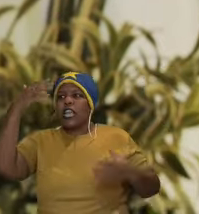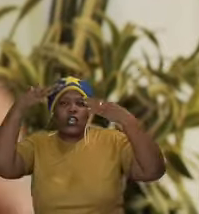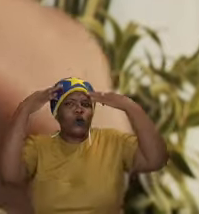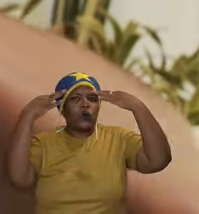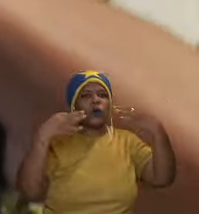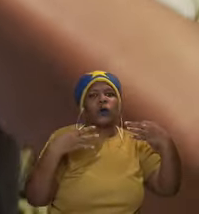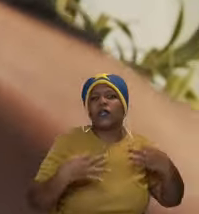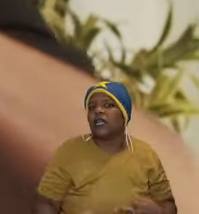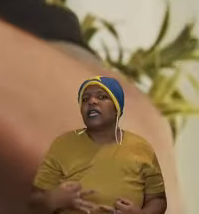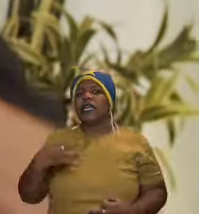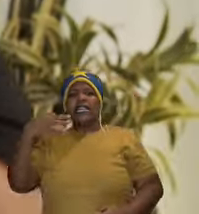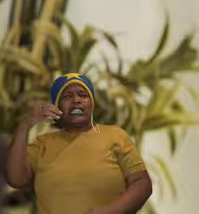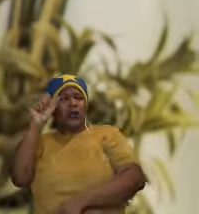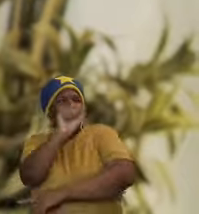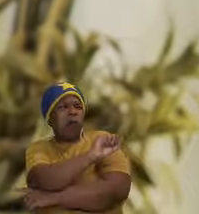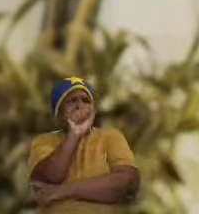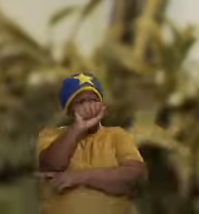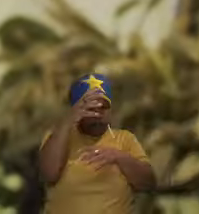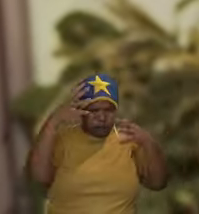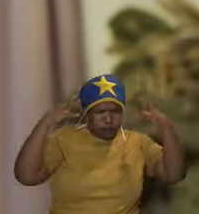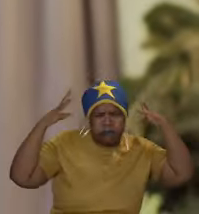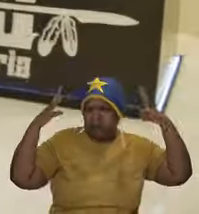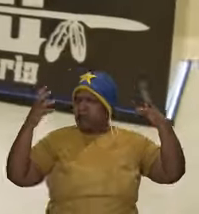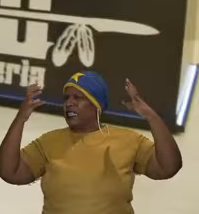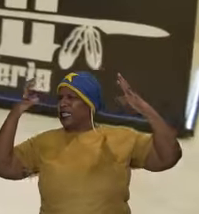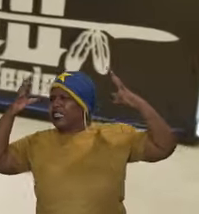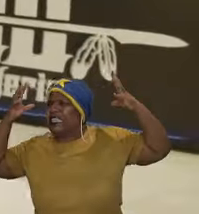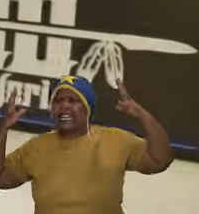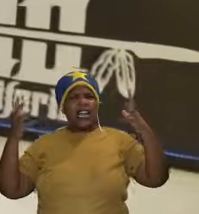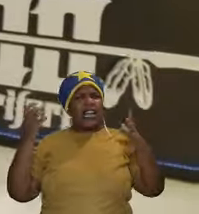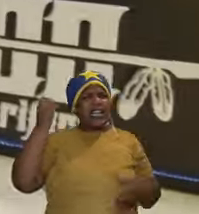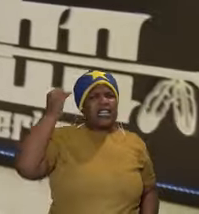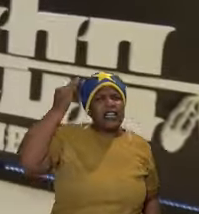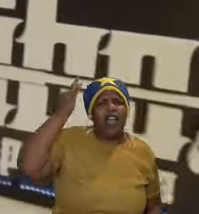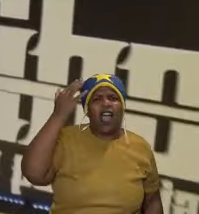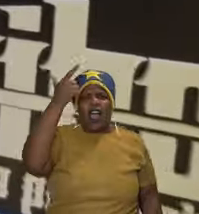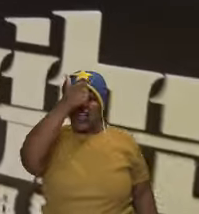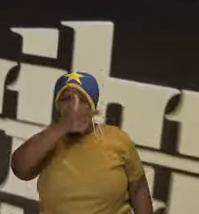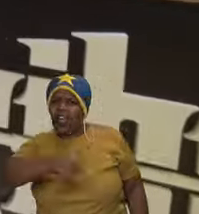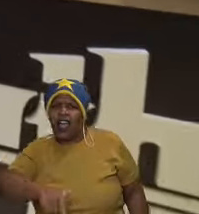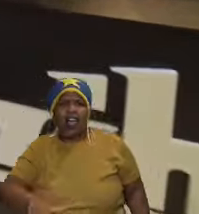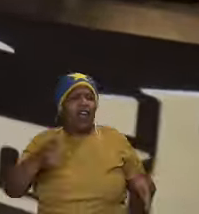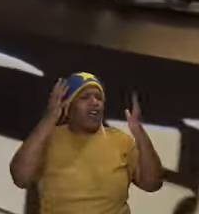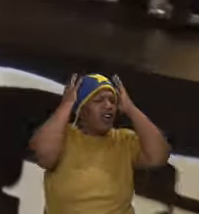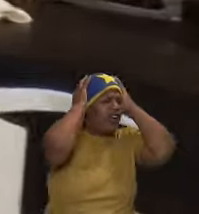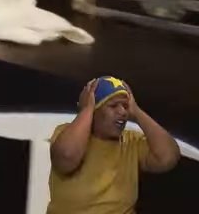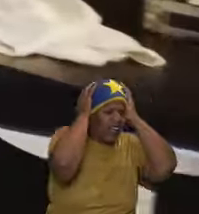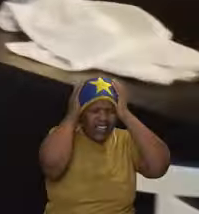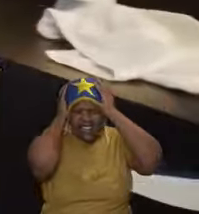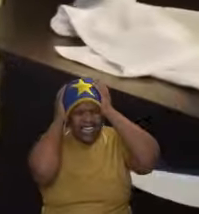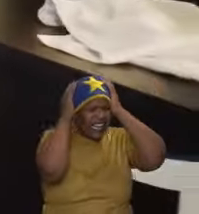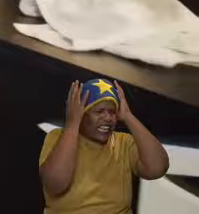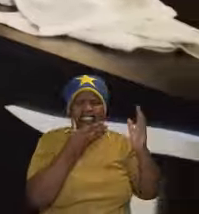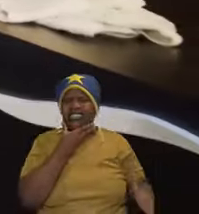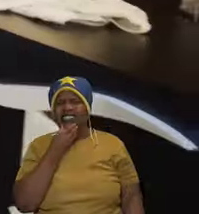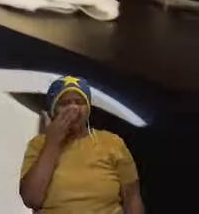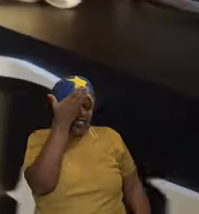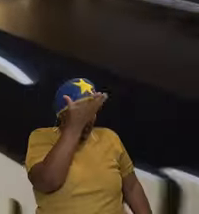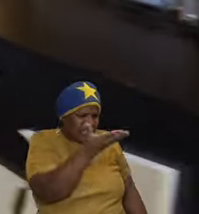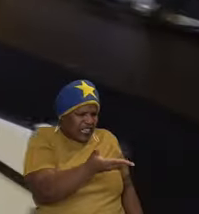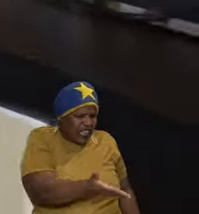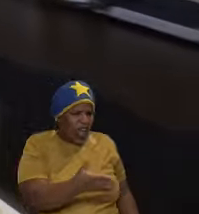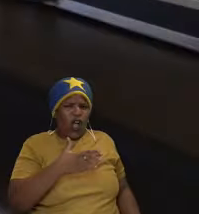não ligou o som na rua. Deixou todo mundo sem dormir mais uma vez. Esse menino tem juízo, não encosta